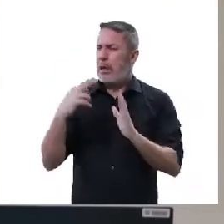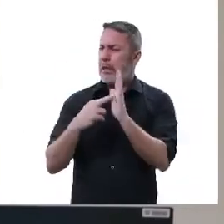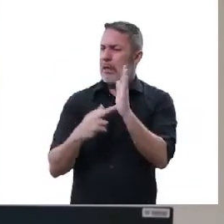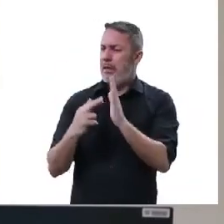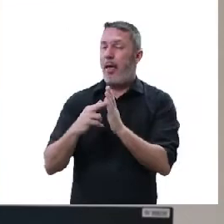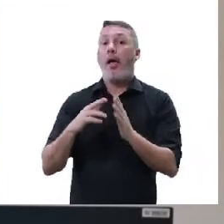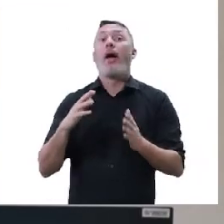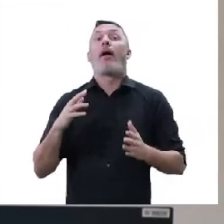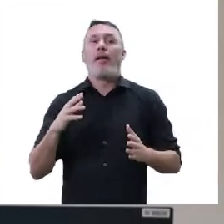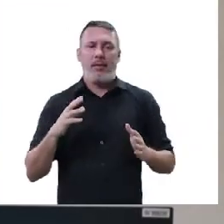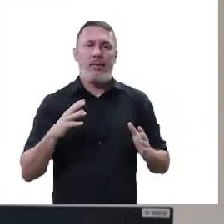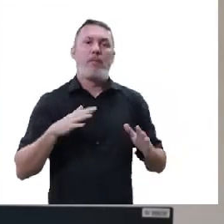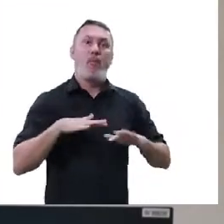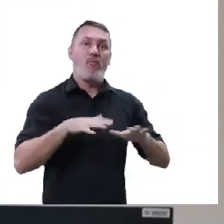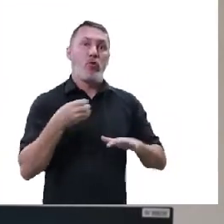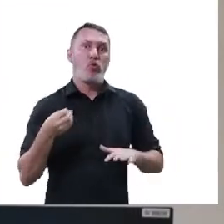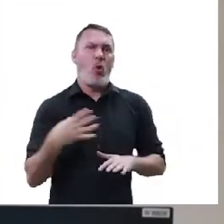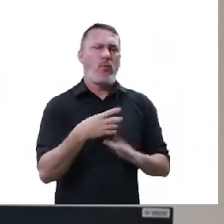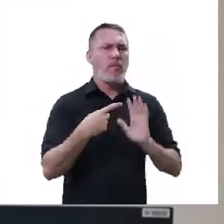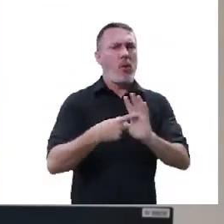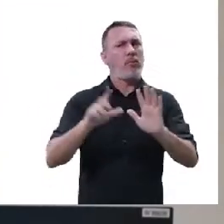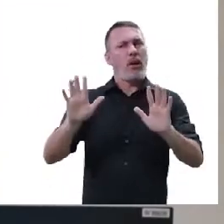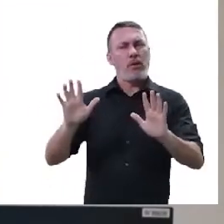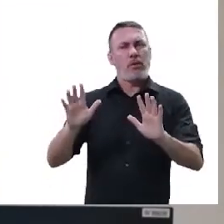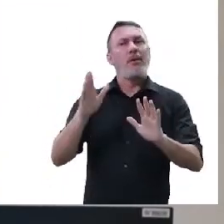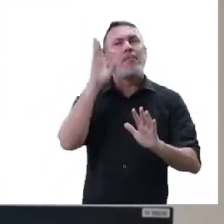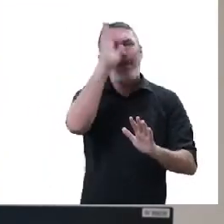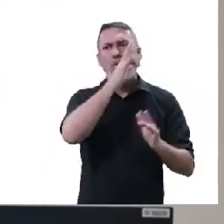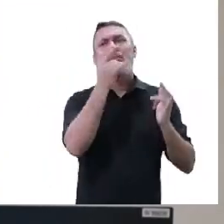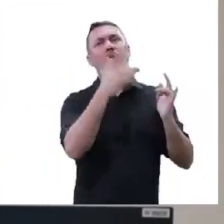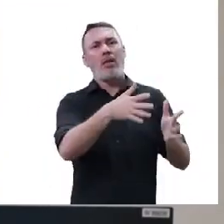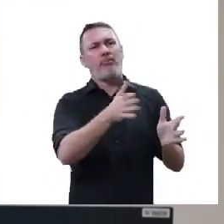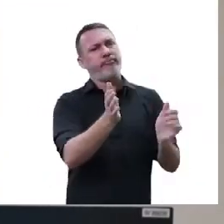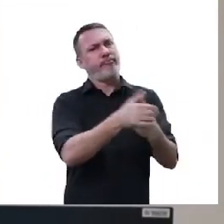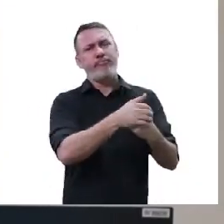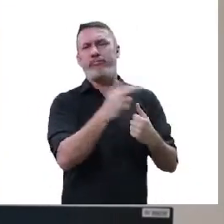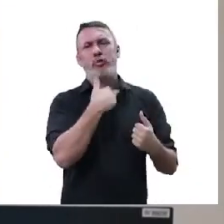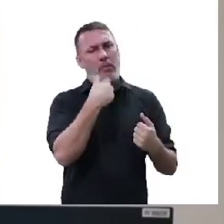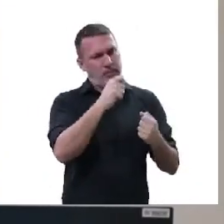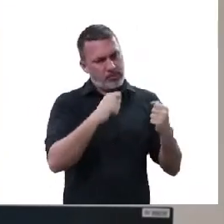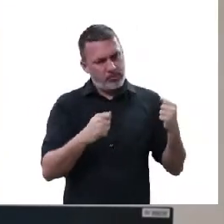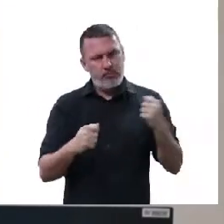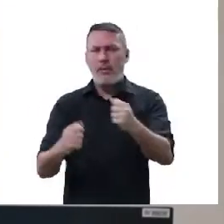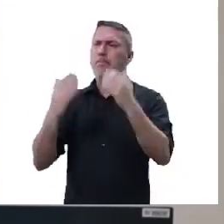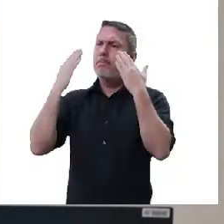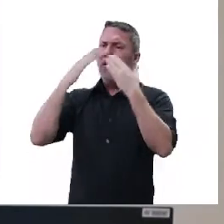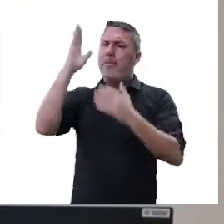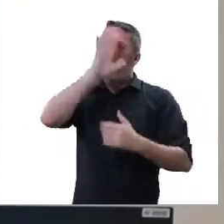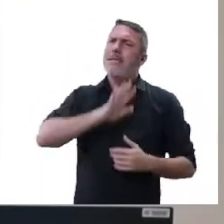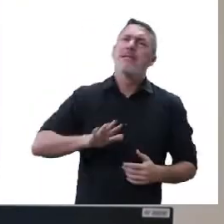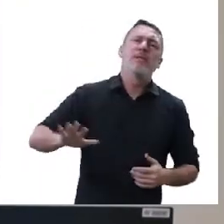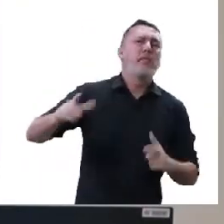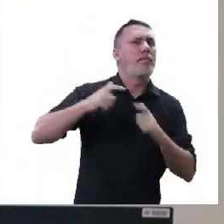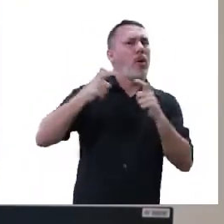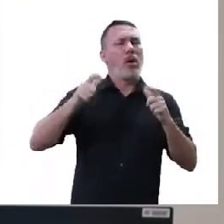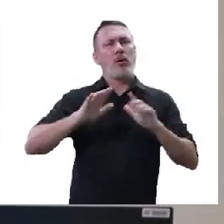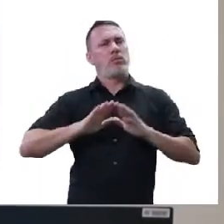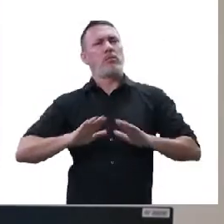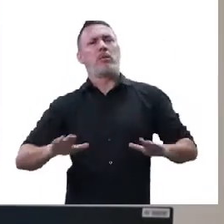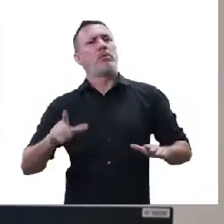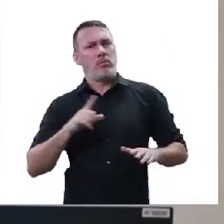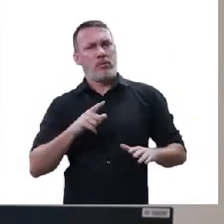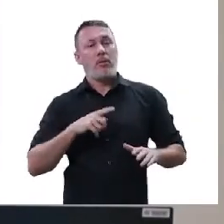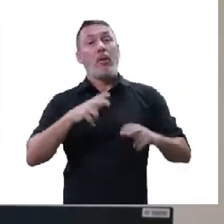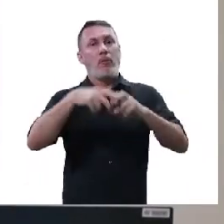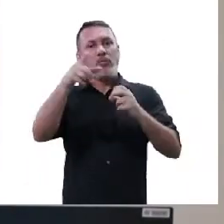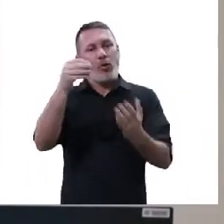o modernismo ele veio e mostra, né, uma das características é mostrar o falar brasileiro. Então você pode colocar aí